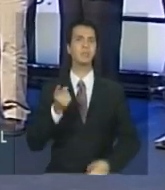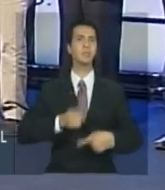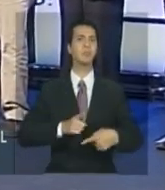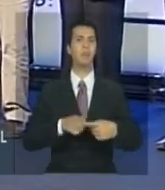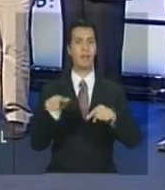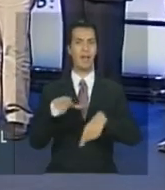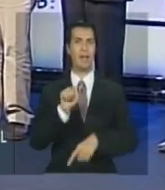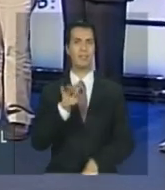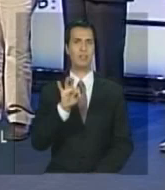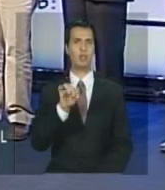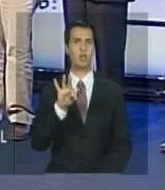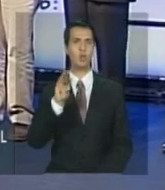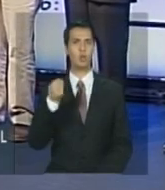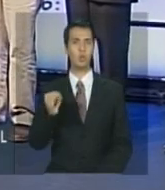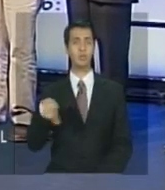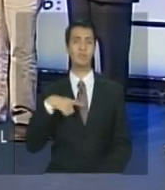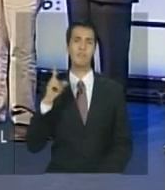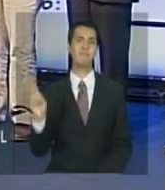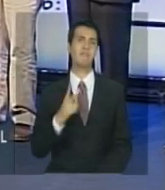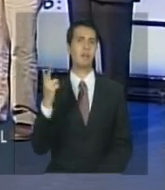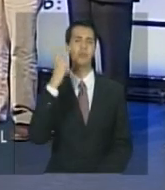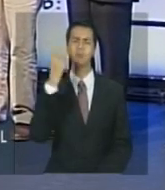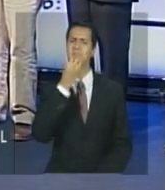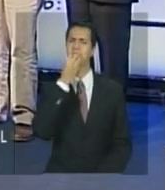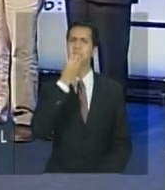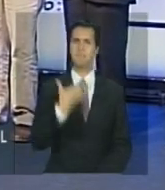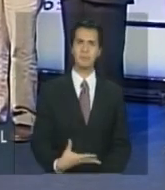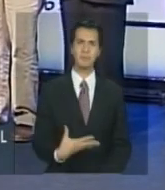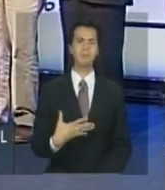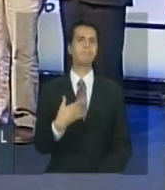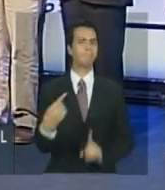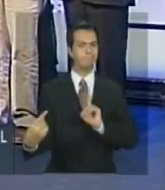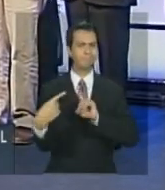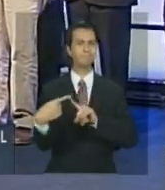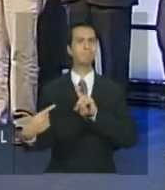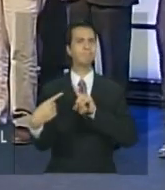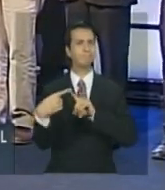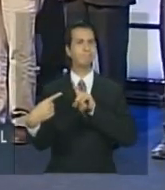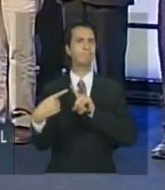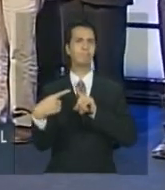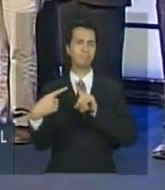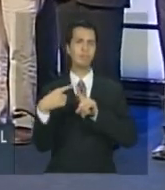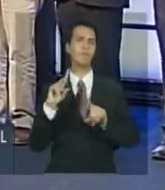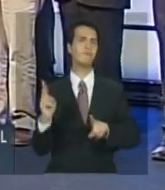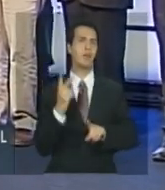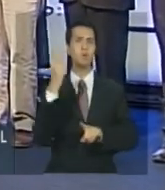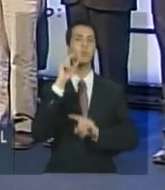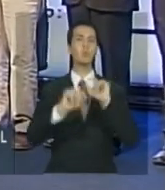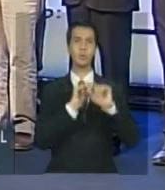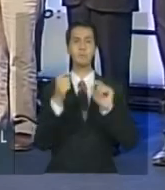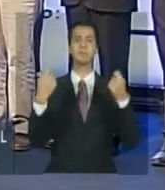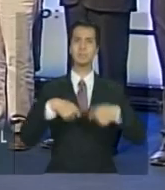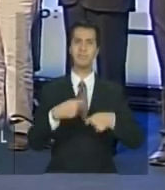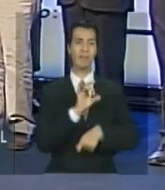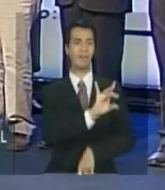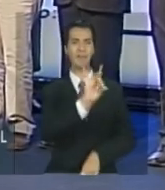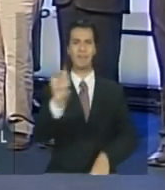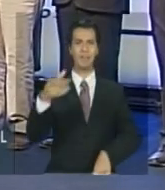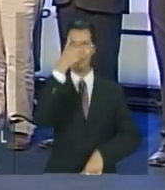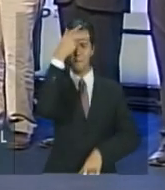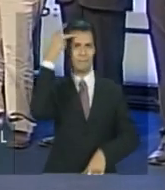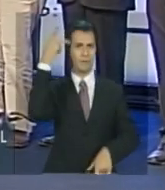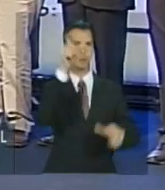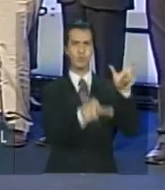tem valores muito semelhantes, princípios basicamente iguais aos meus, que é valorizar cada ser humano e